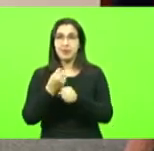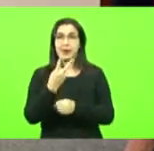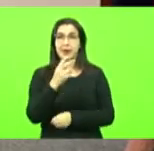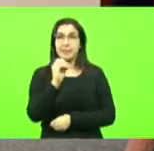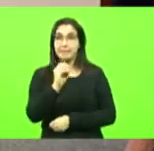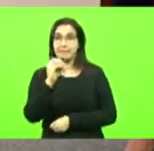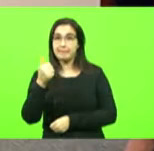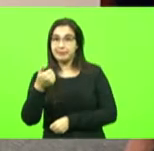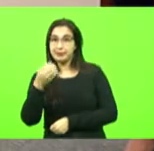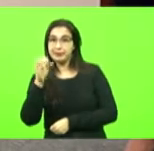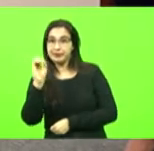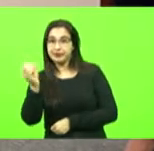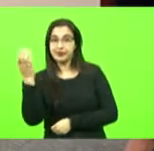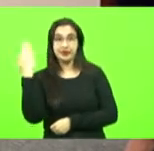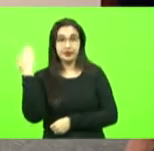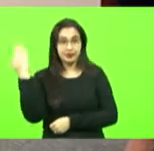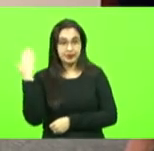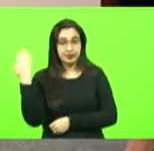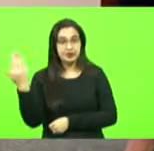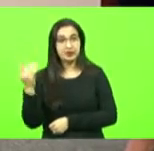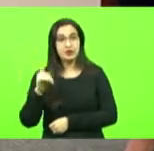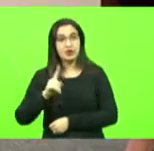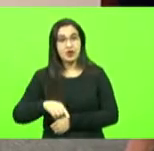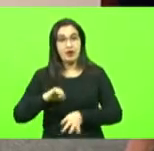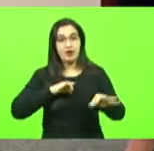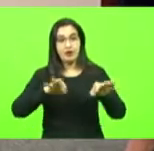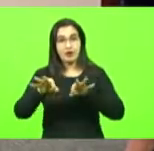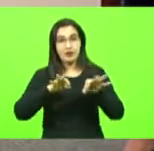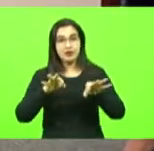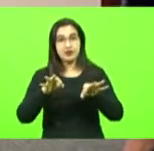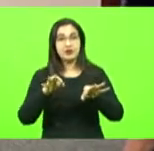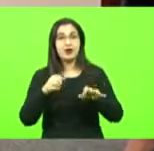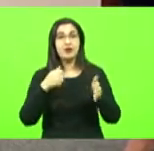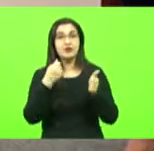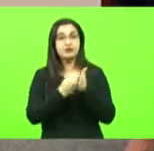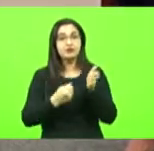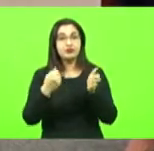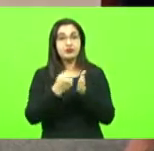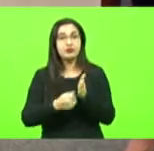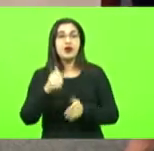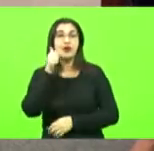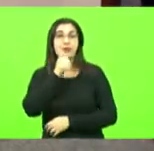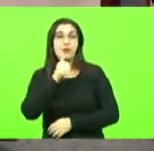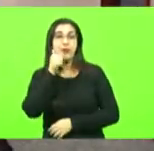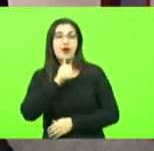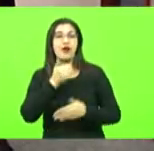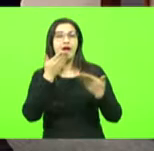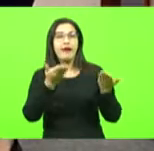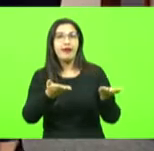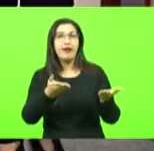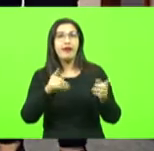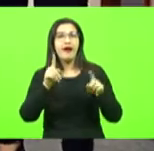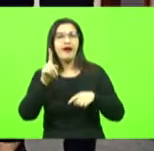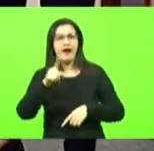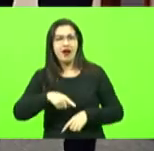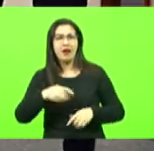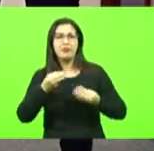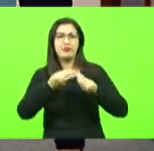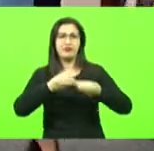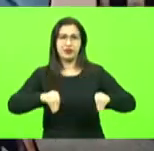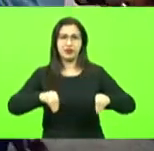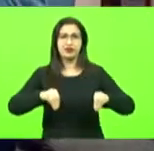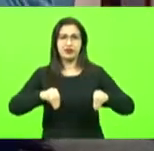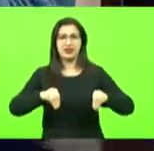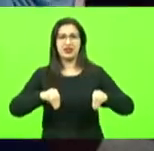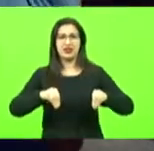ficou mais forte e organizada a luta das mulheres, pois elas são ainda mais atingidas por esse modelo